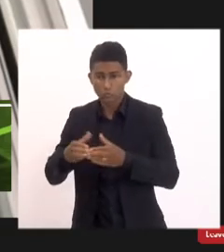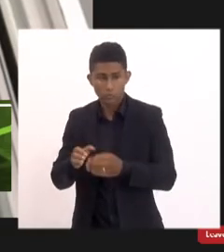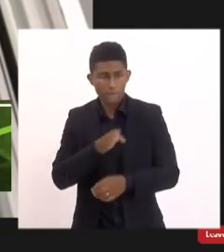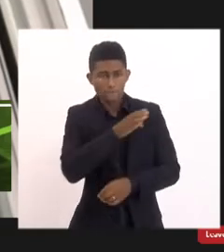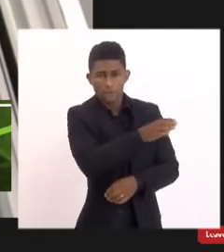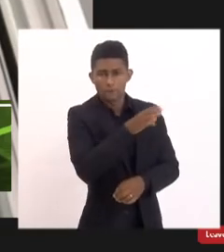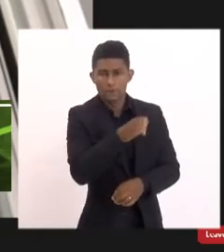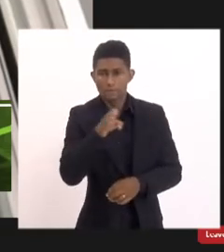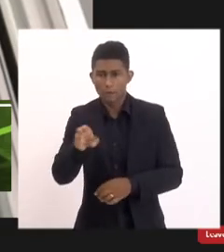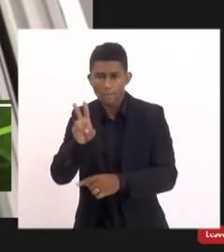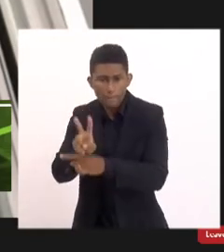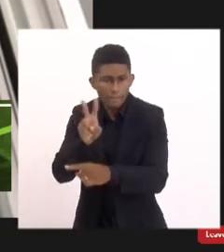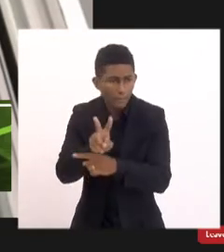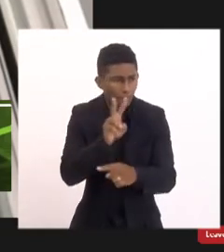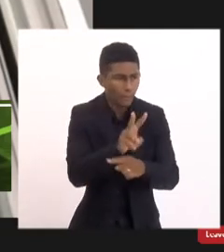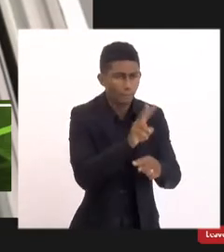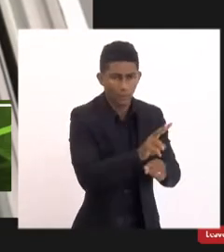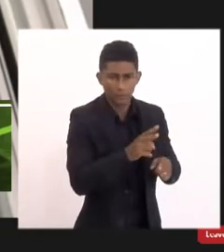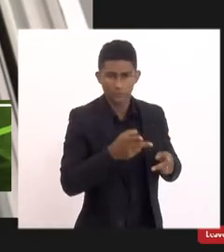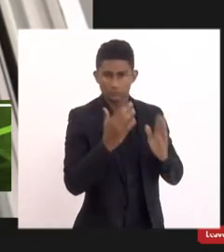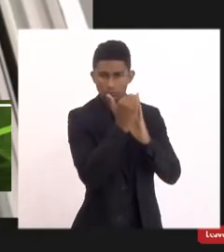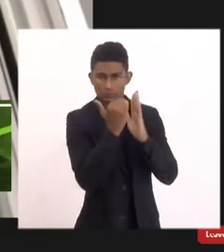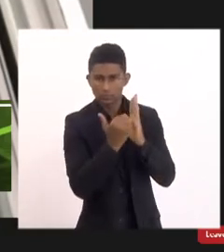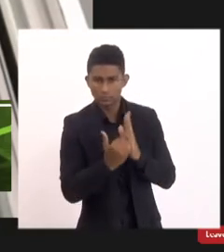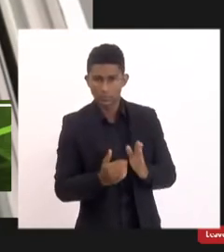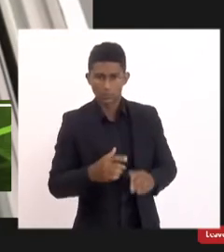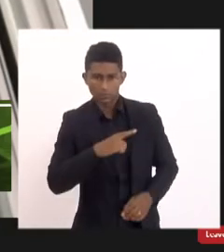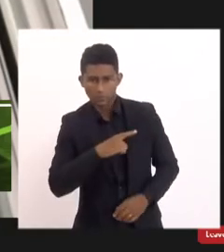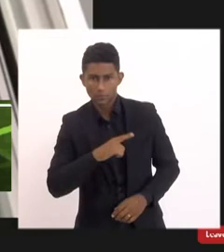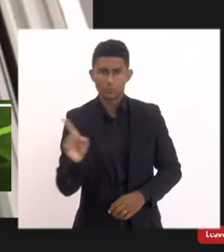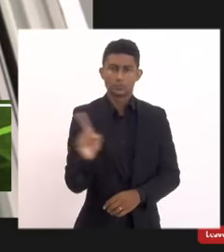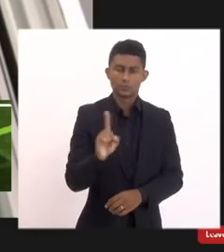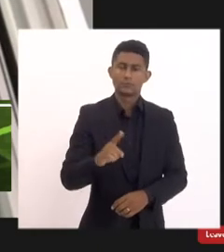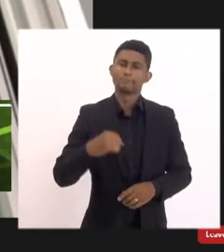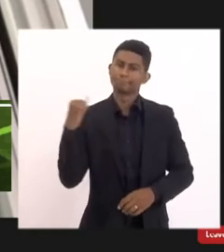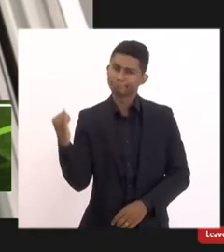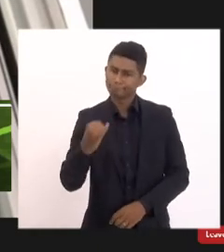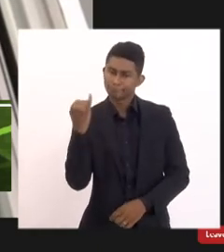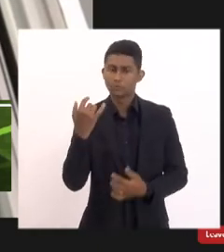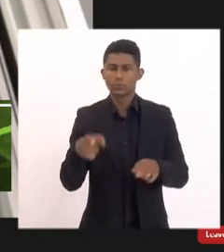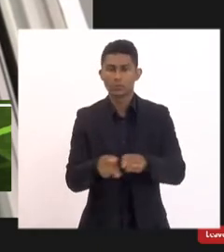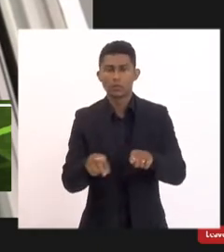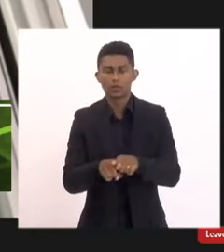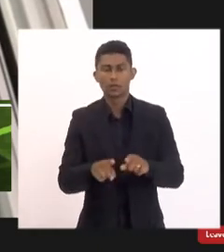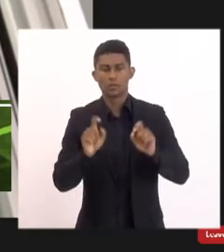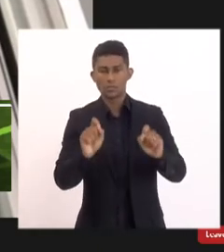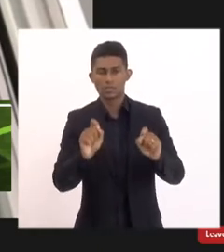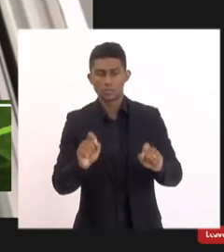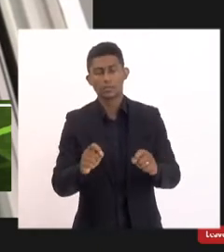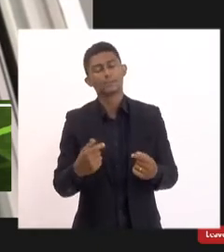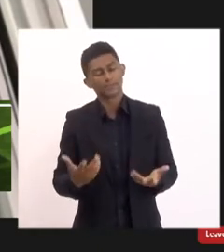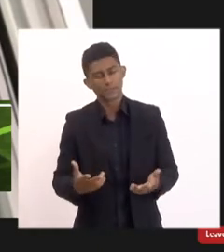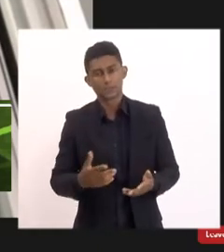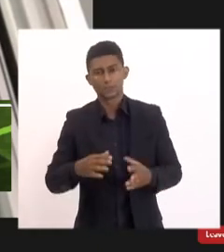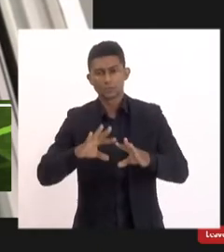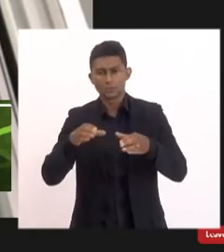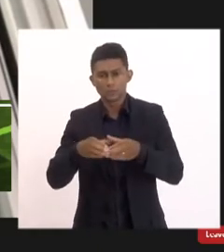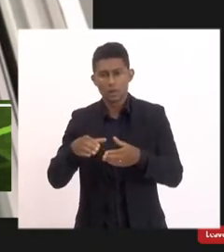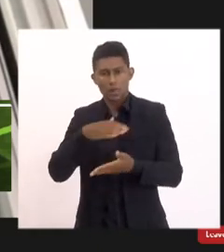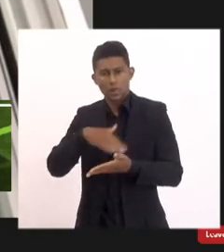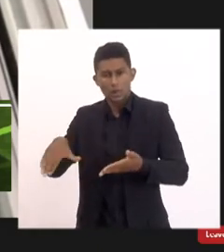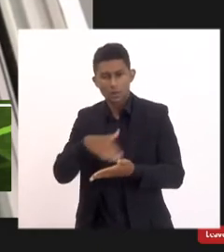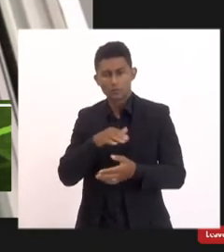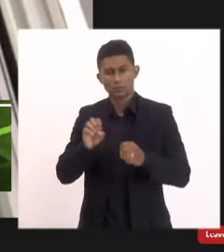por amostragem. Isso é fundamental. Acho também fundamental que a SEDUC